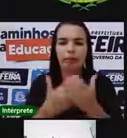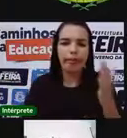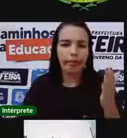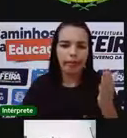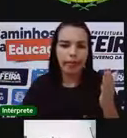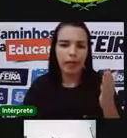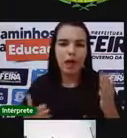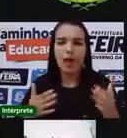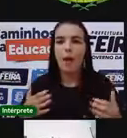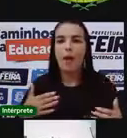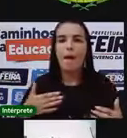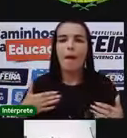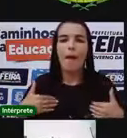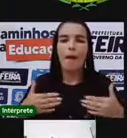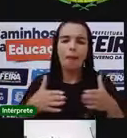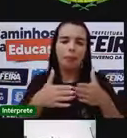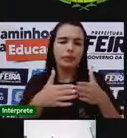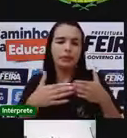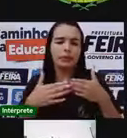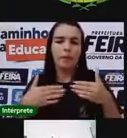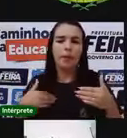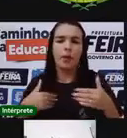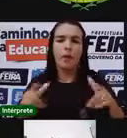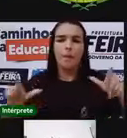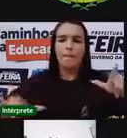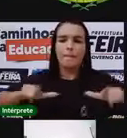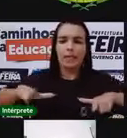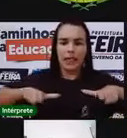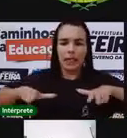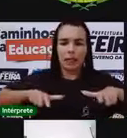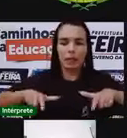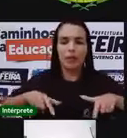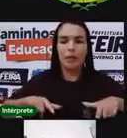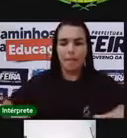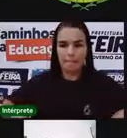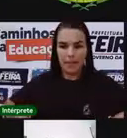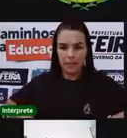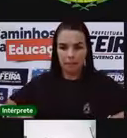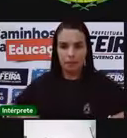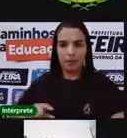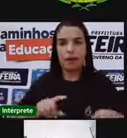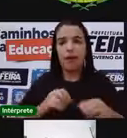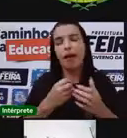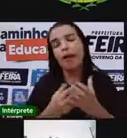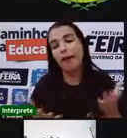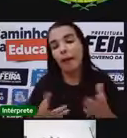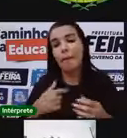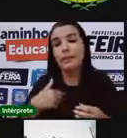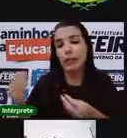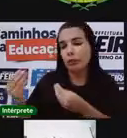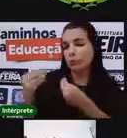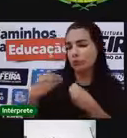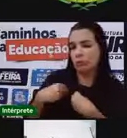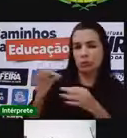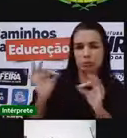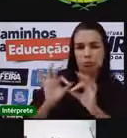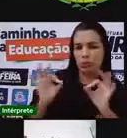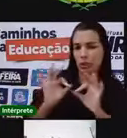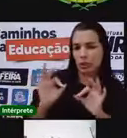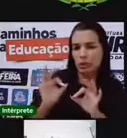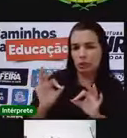depois me bloqueou. Ai, que triste, tá vendo? Essas narrativas de negações acontecem mesmo.